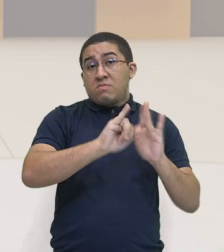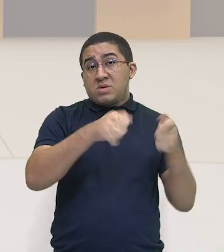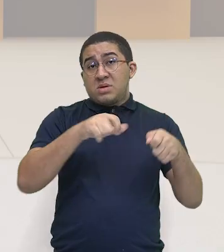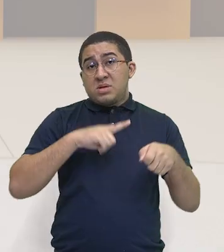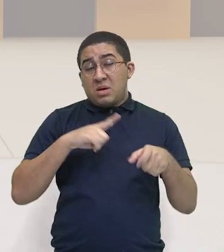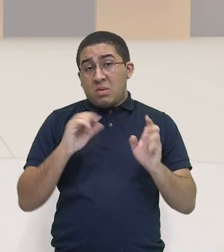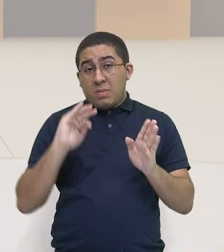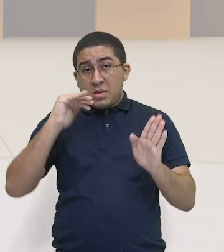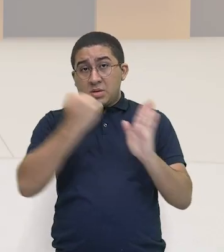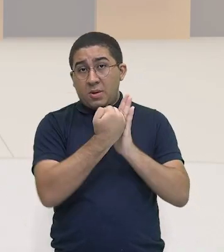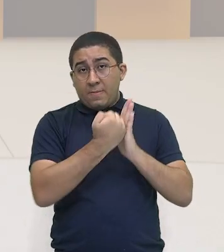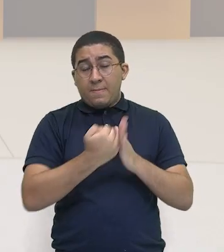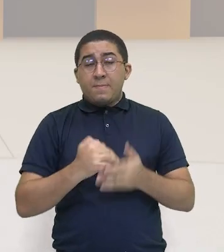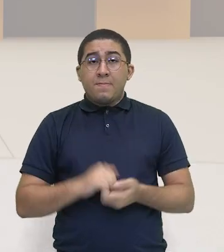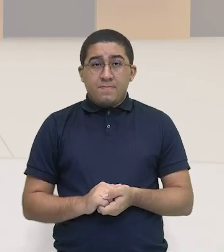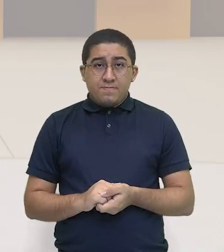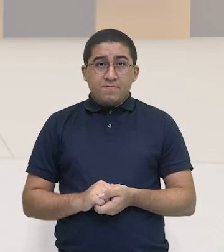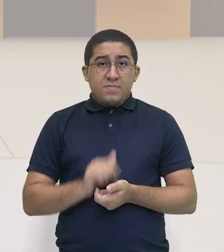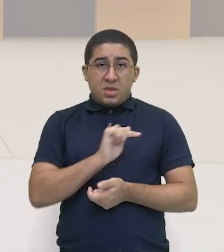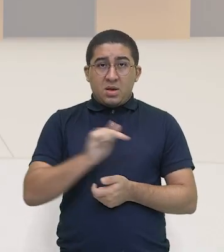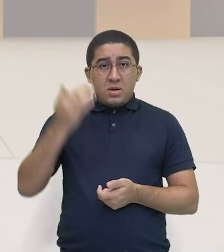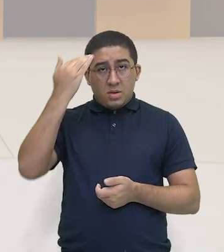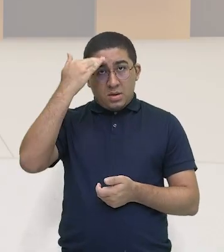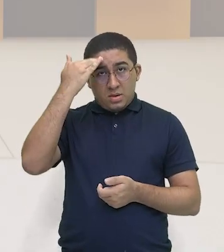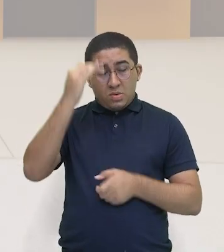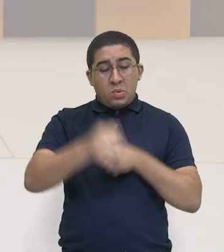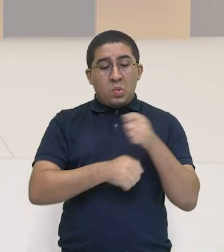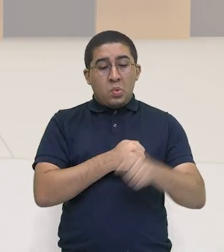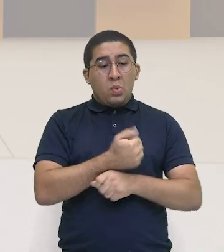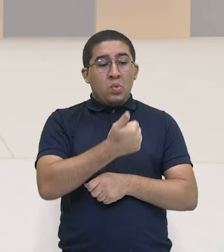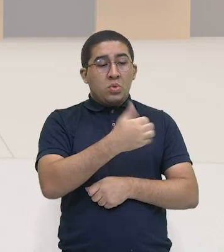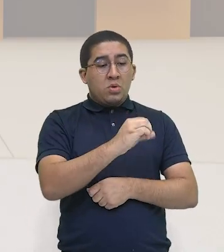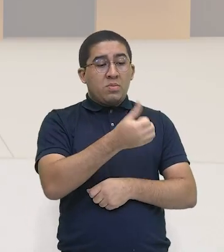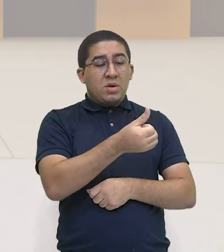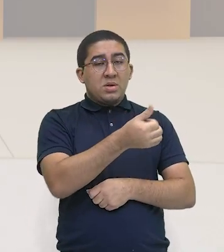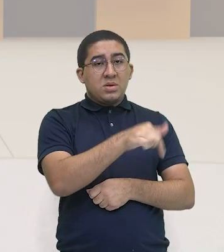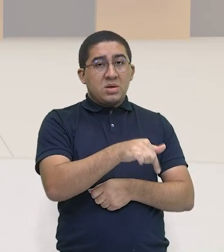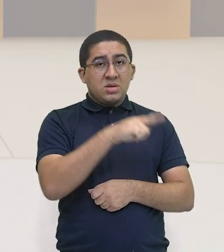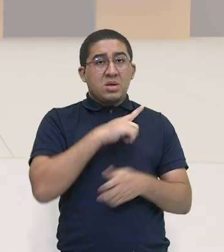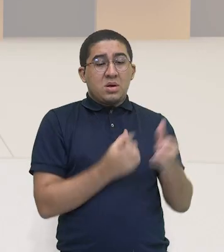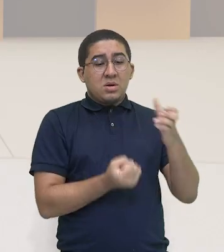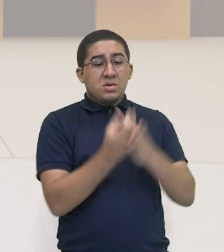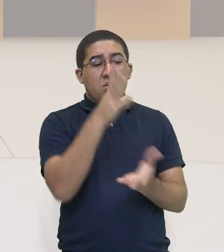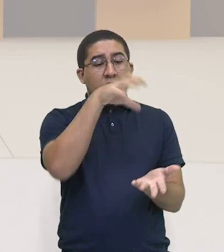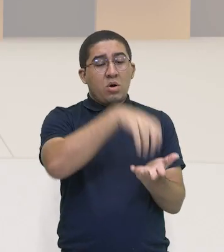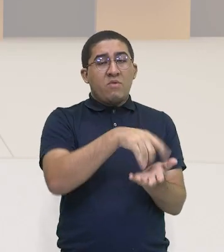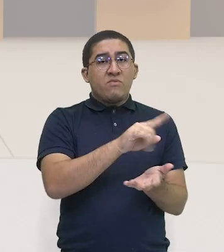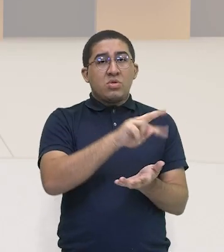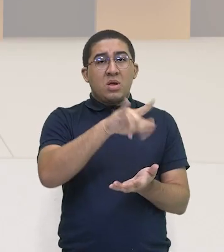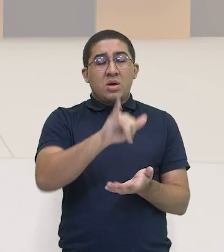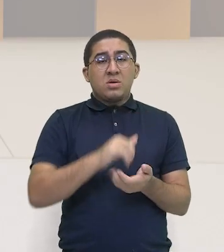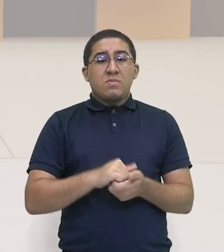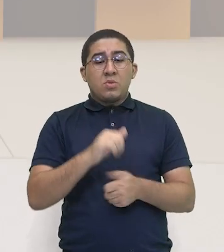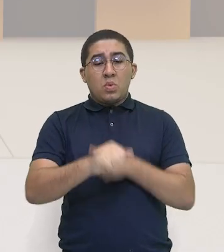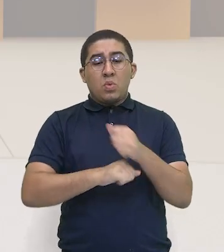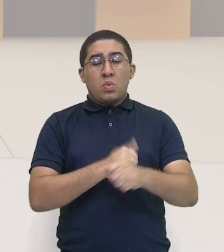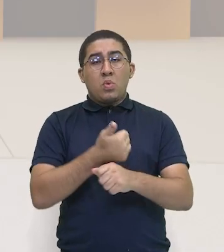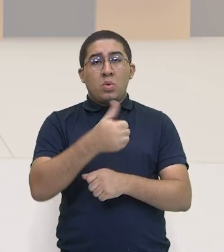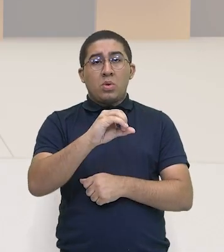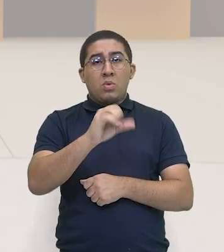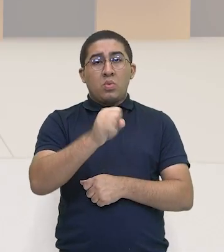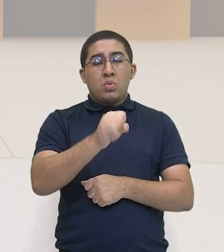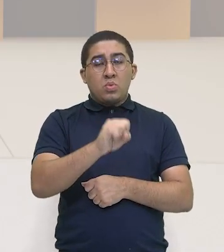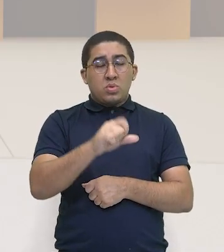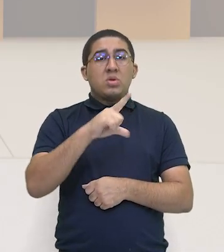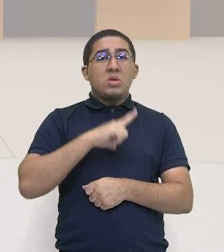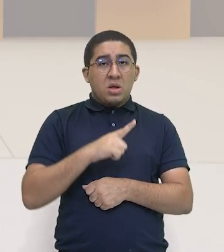reconhecimento. Vocês estão vendo o processo aí? 67, a criação da FUNAI, 88, a Constituição Federal, e agora,